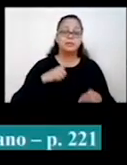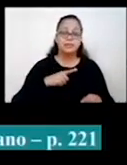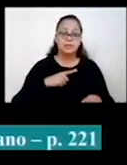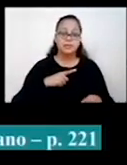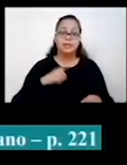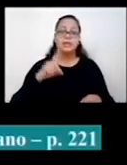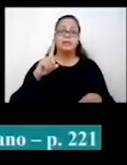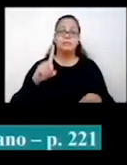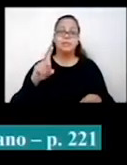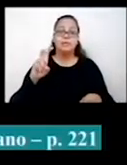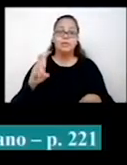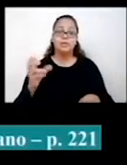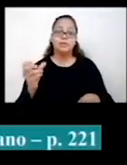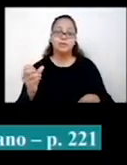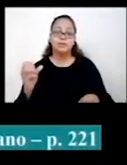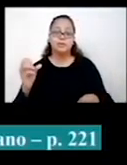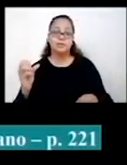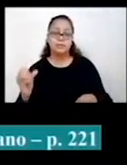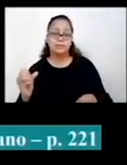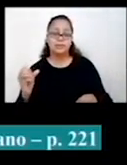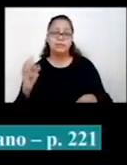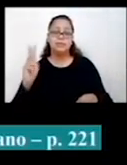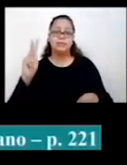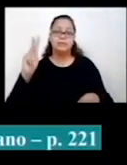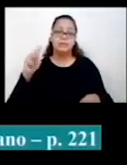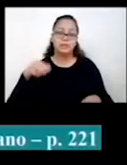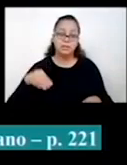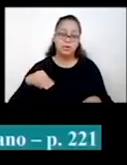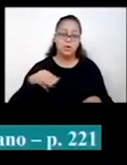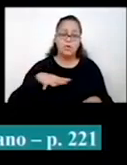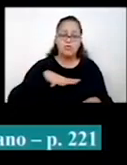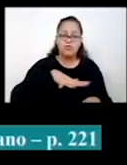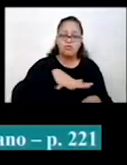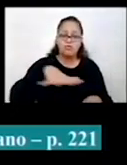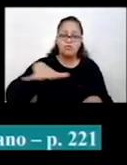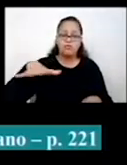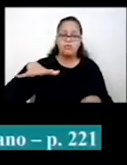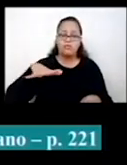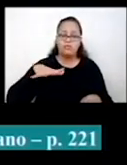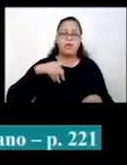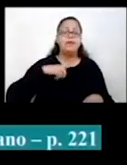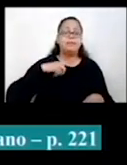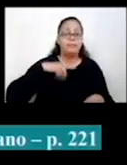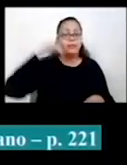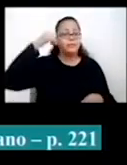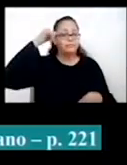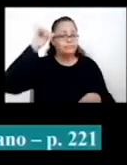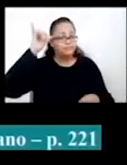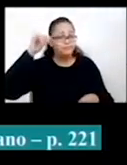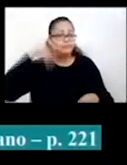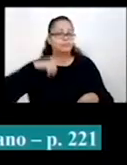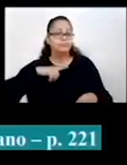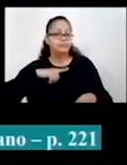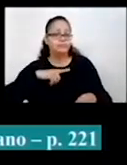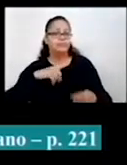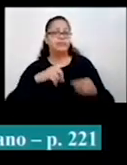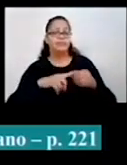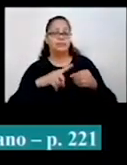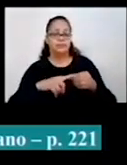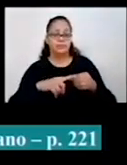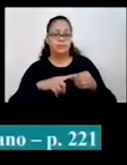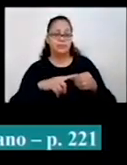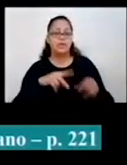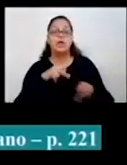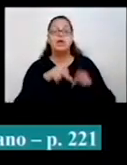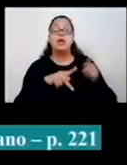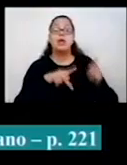nosso município tem 1.566 km² de área, lembrando que o município ele engloba tanto a área urbana quanto a área rural, e nós